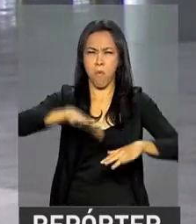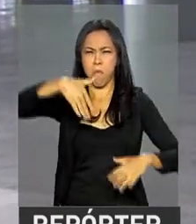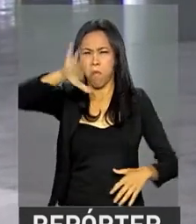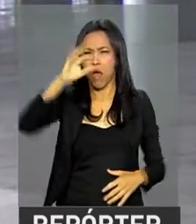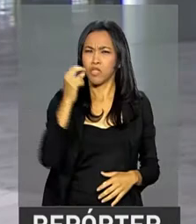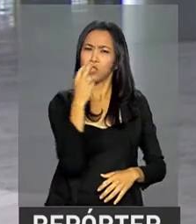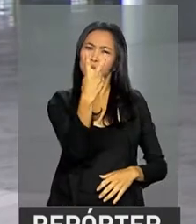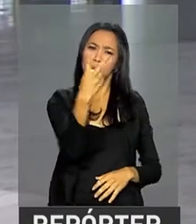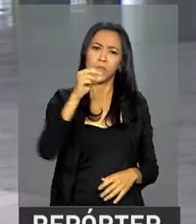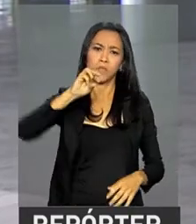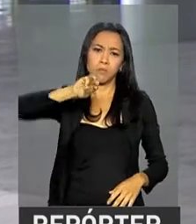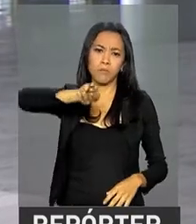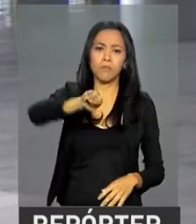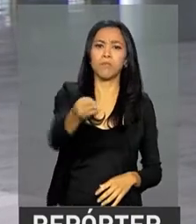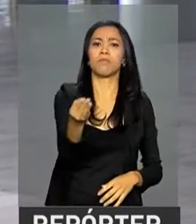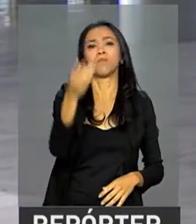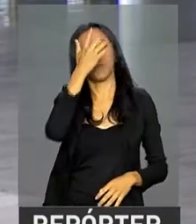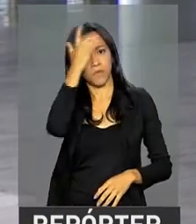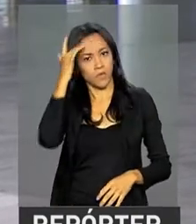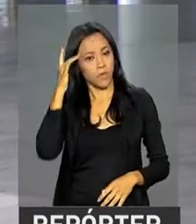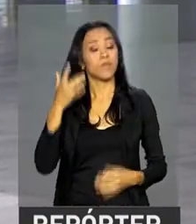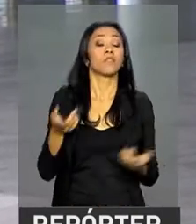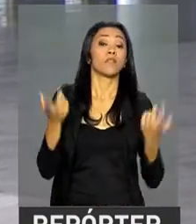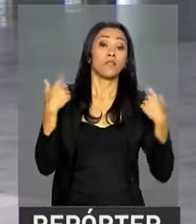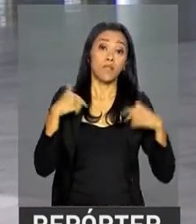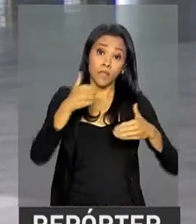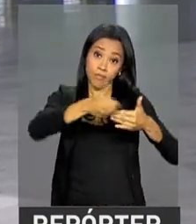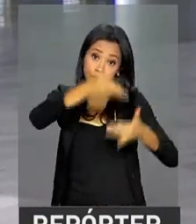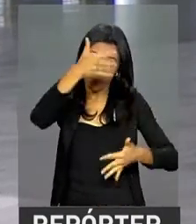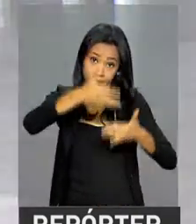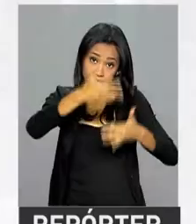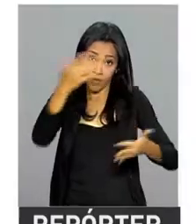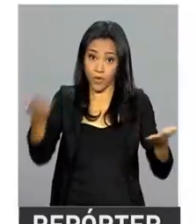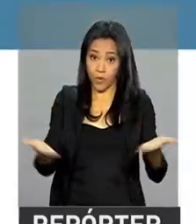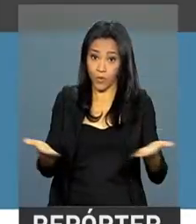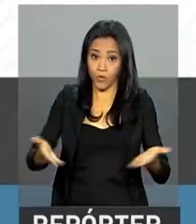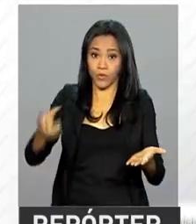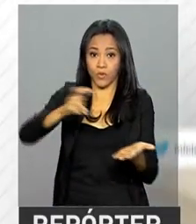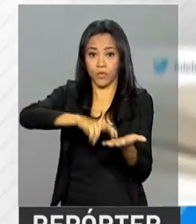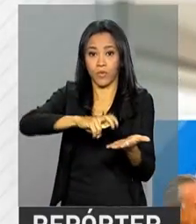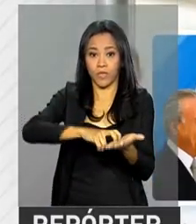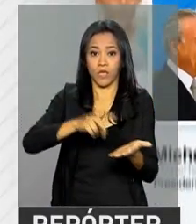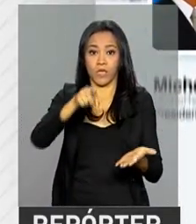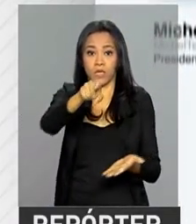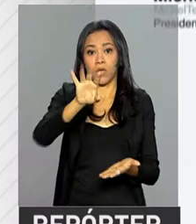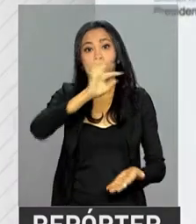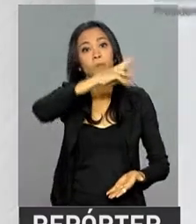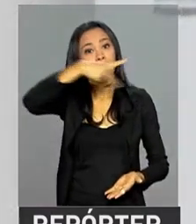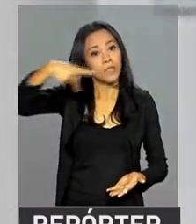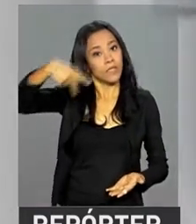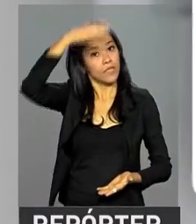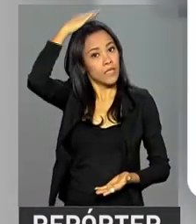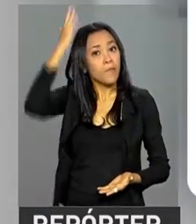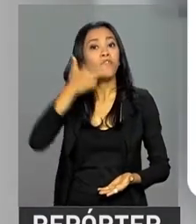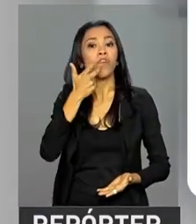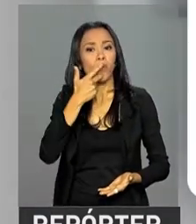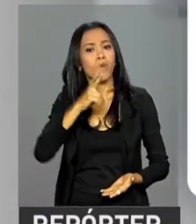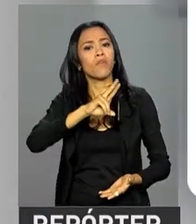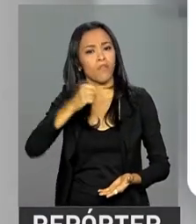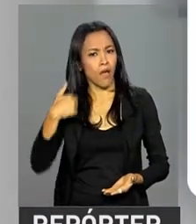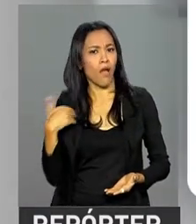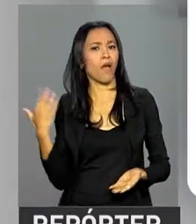milhões de pessoas ea em casa pelas redes sociais agora pela manhã o presidente michel temer ele disse que vai estar lá em belém